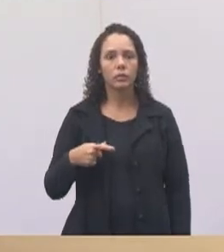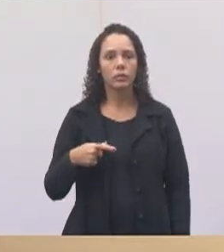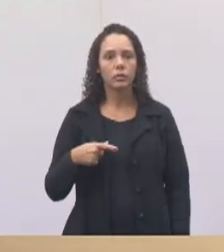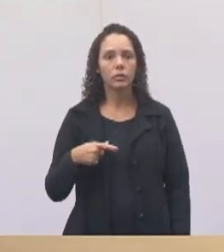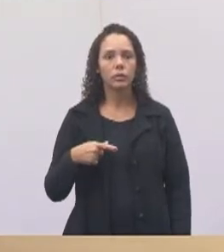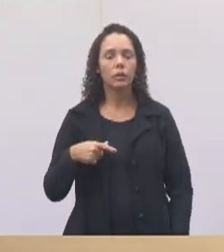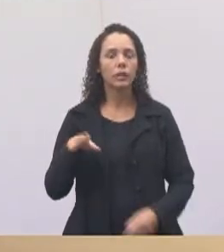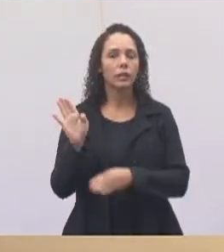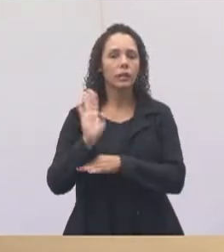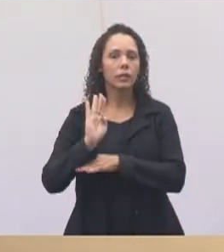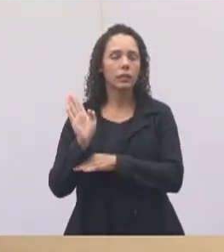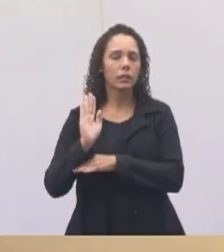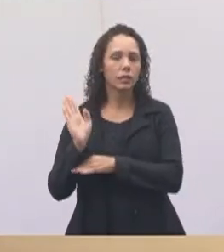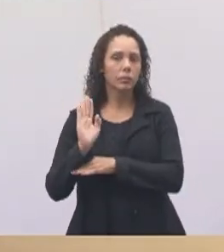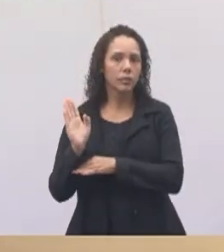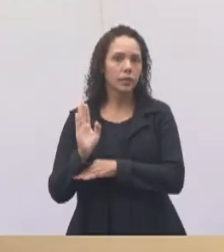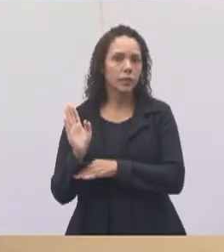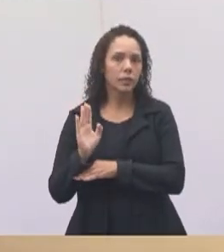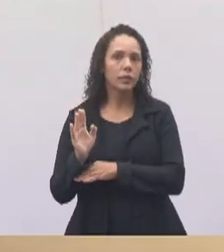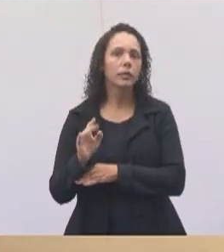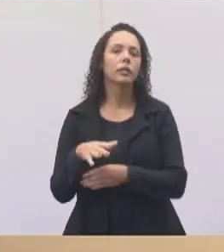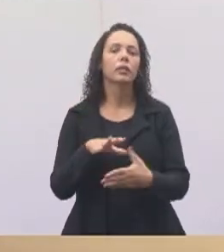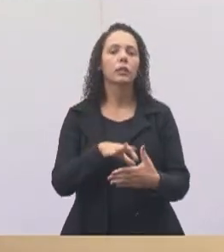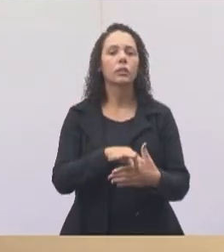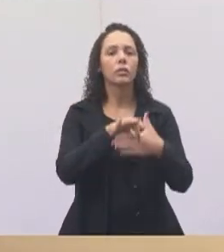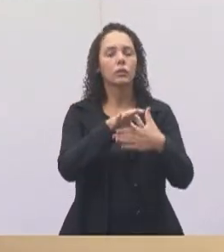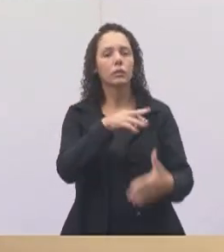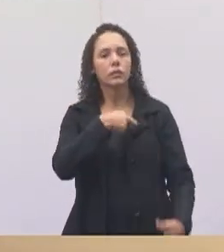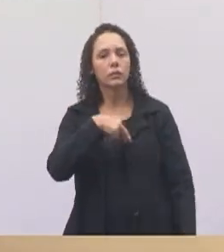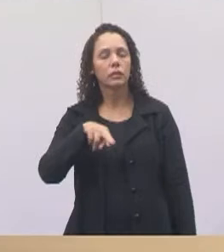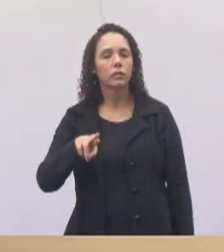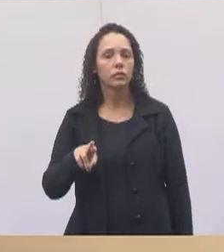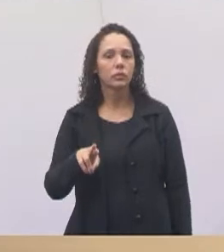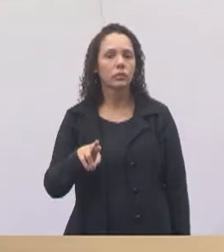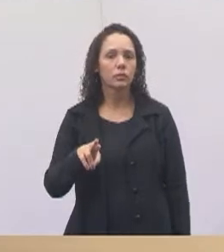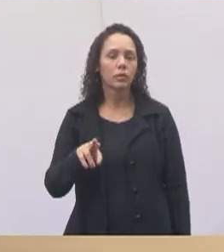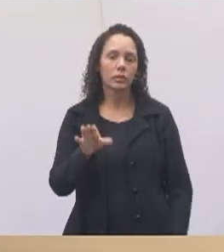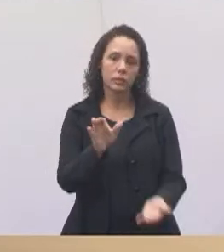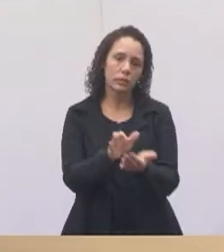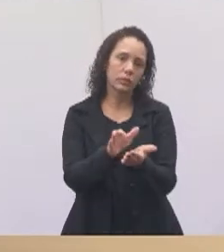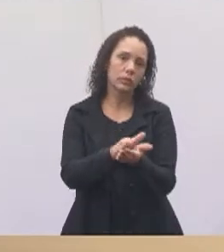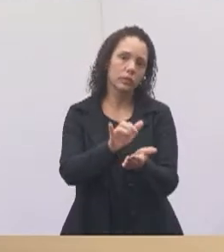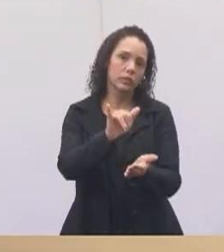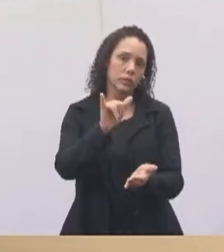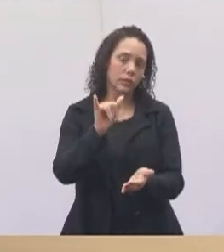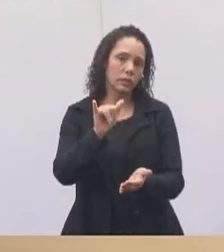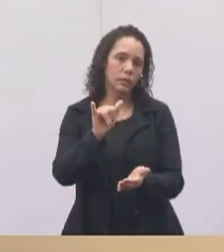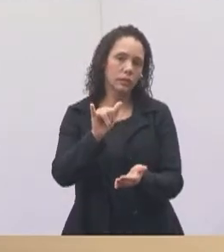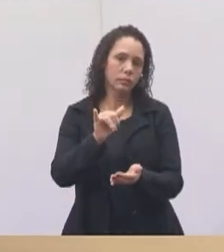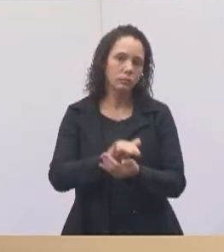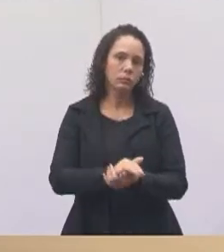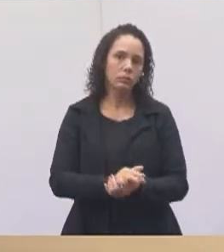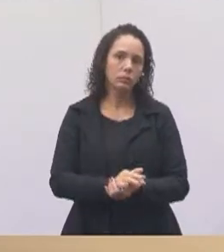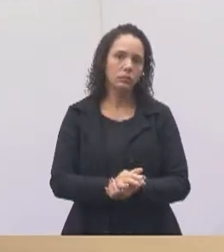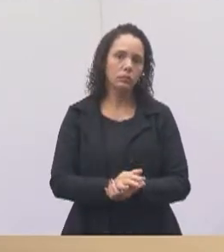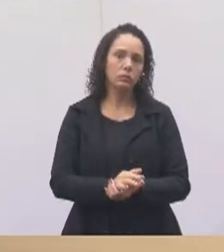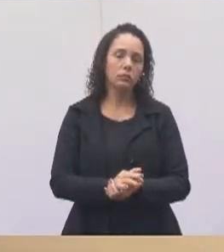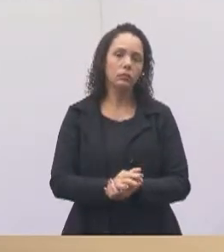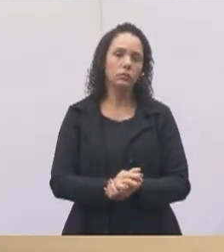Belém, com líderes religiosos da nossa cidade, referente à